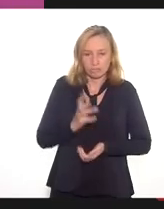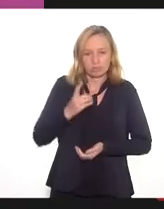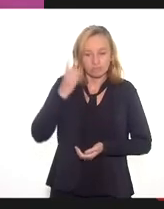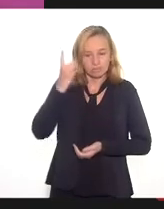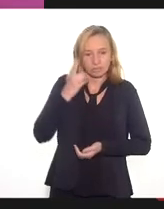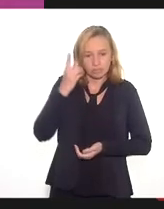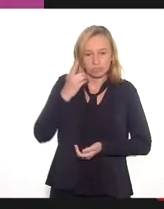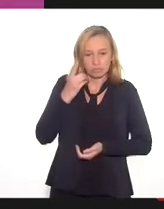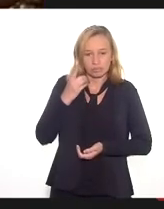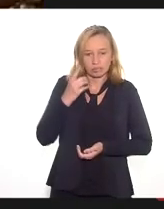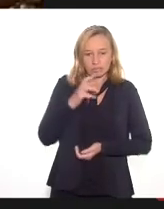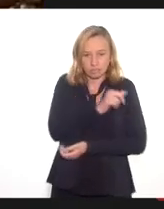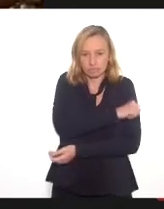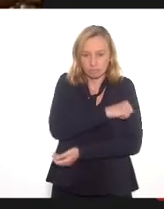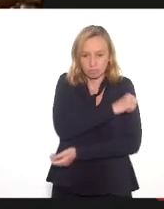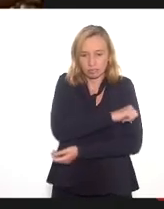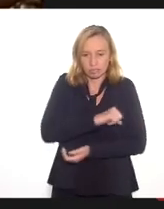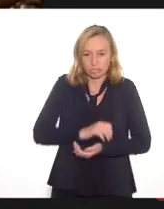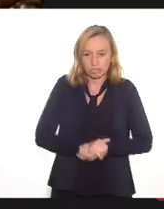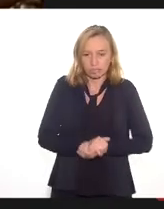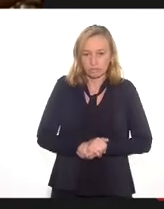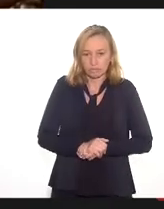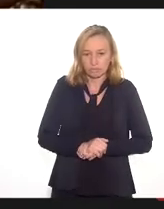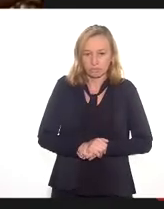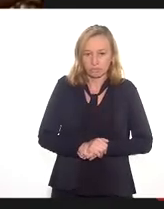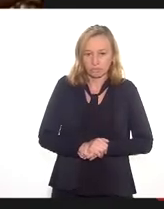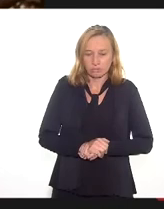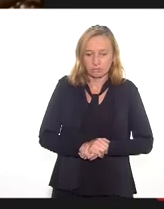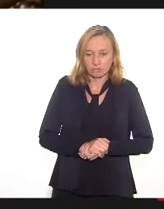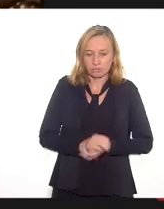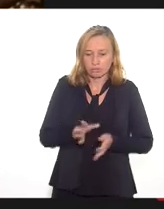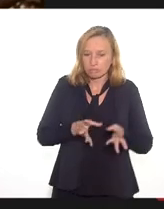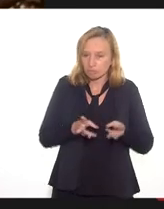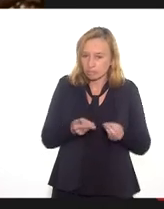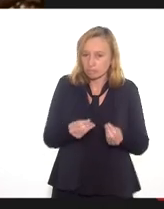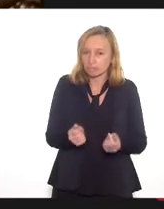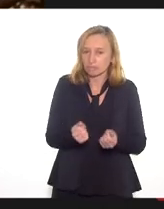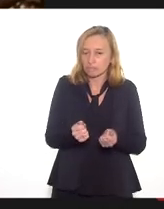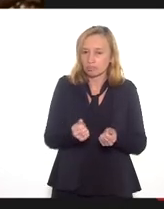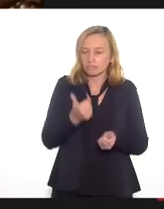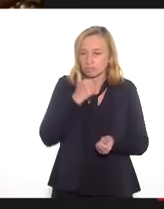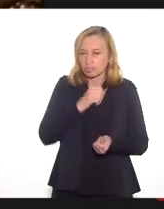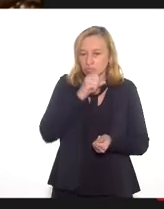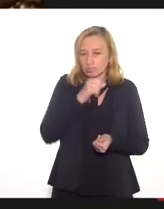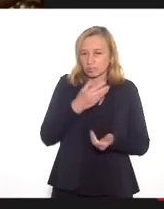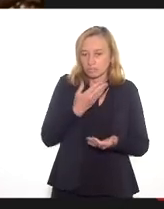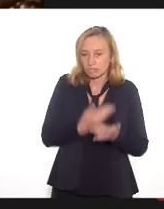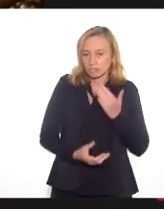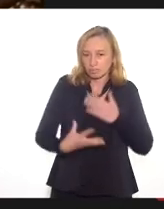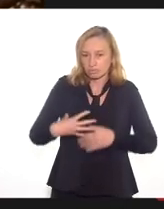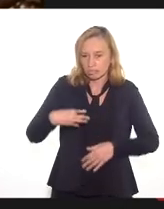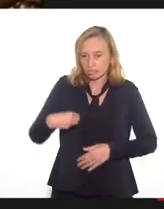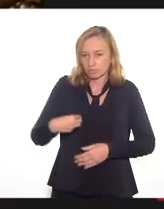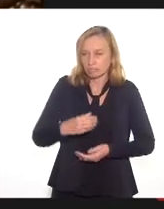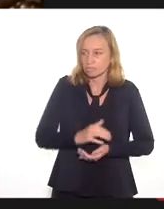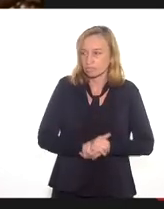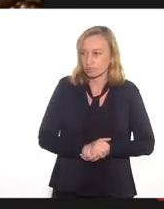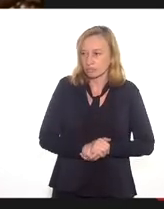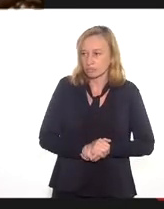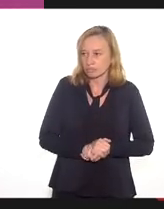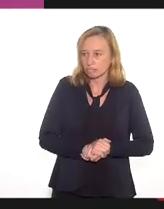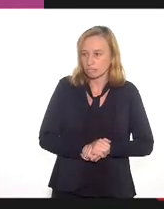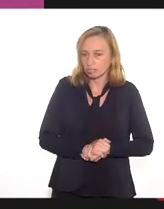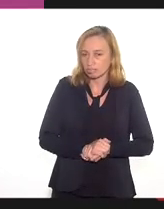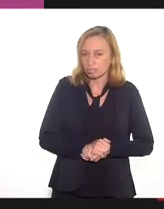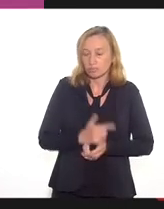rejane para que ele possa ter uma sensibilidade com essas mães que perderam seus filhos falta